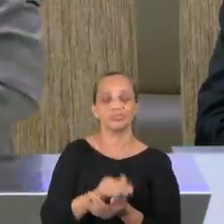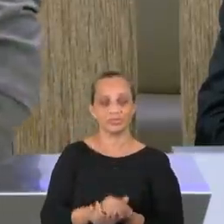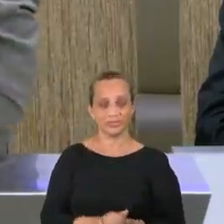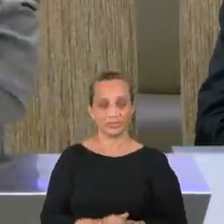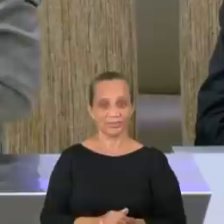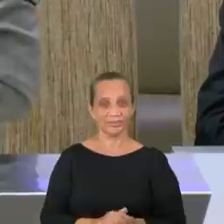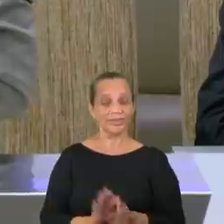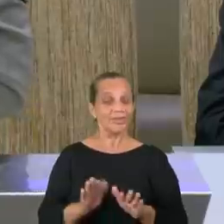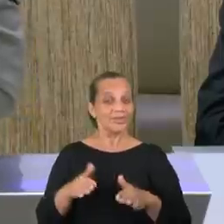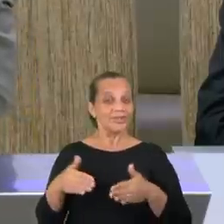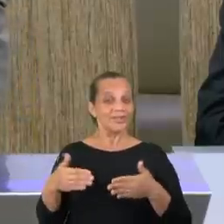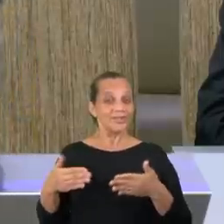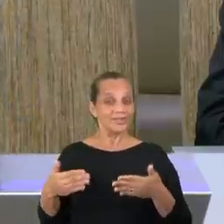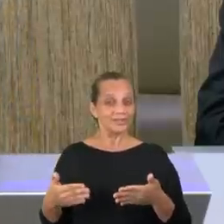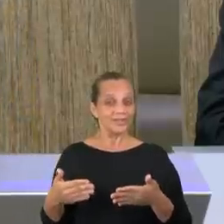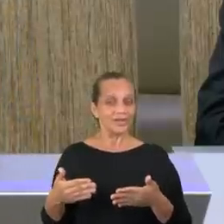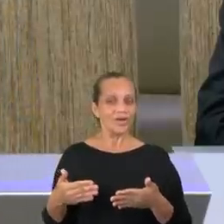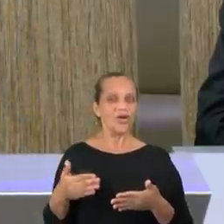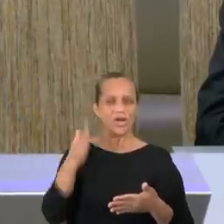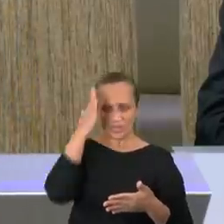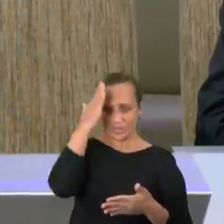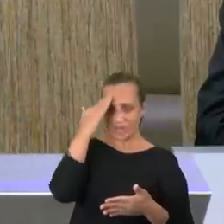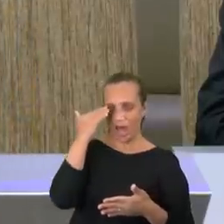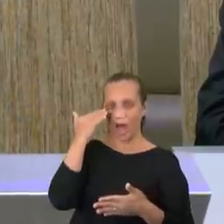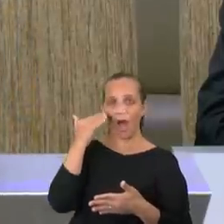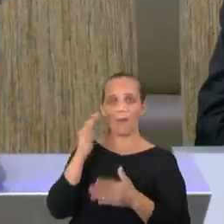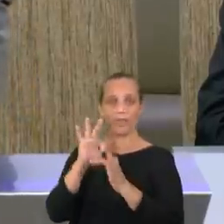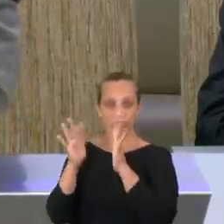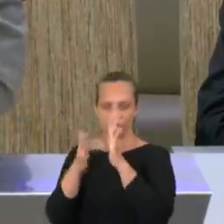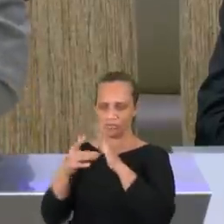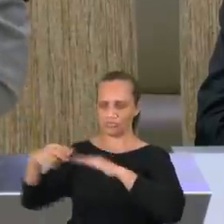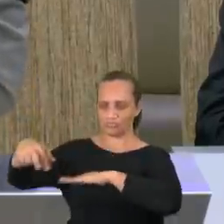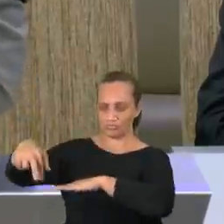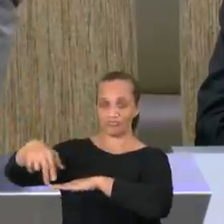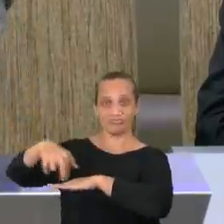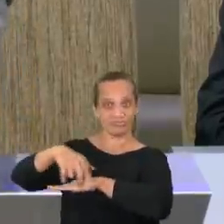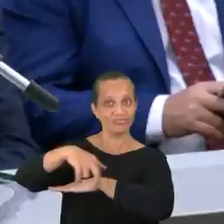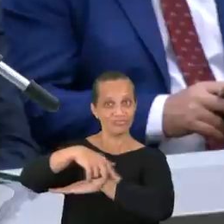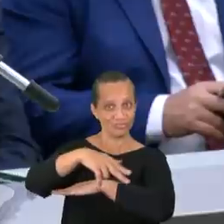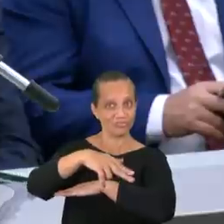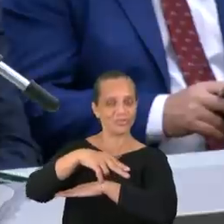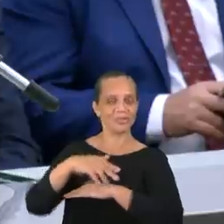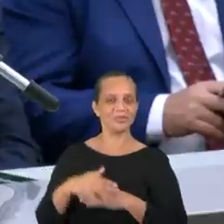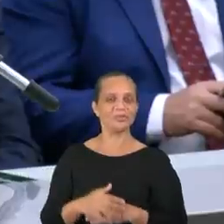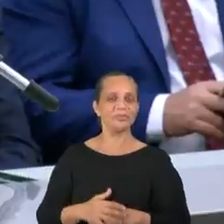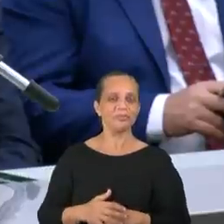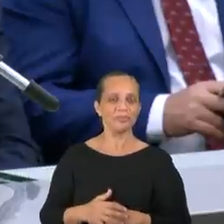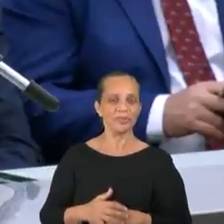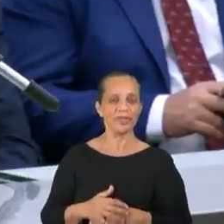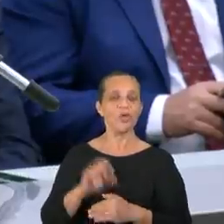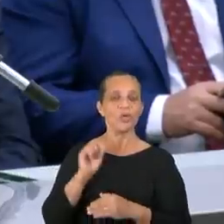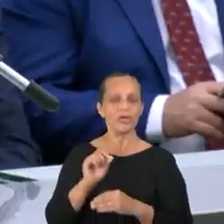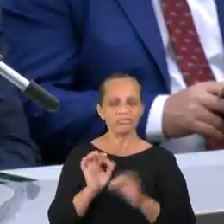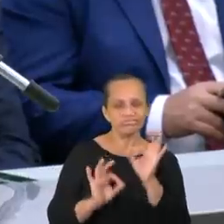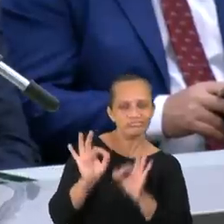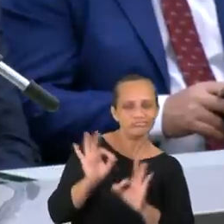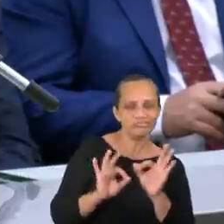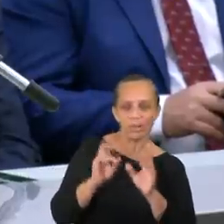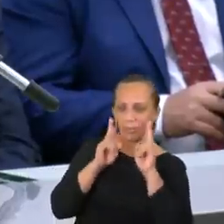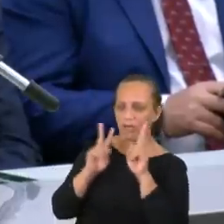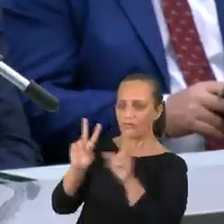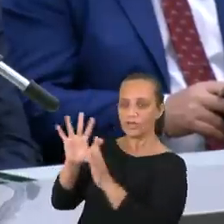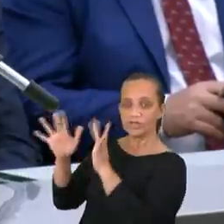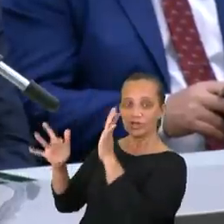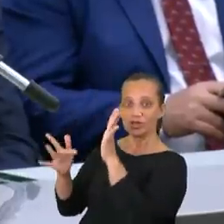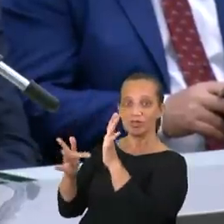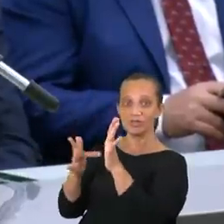aí sabe que Jesus vai passar naquela estrada, Jericó, aí se prepara para ver Jesus. Só